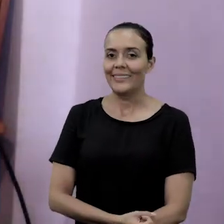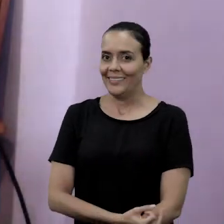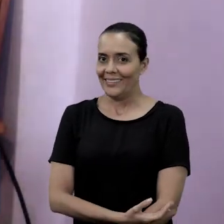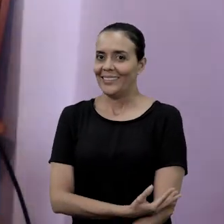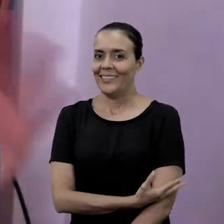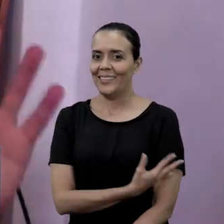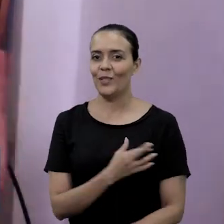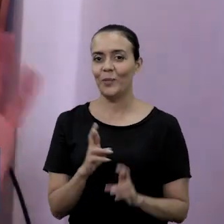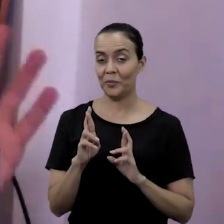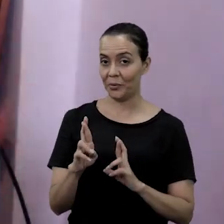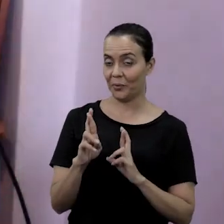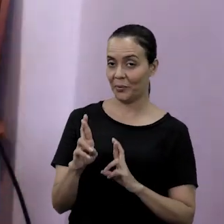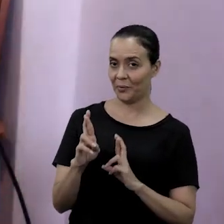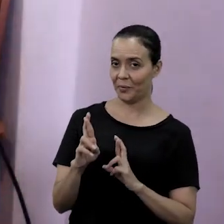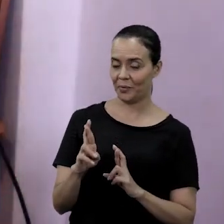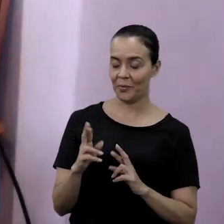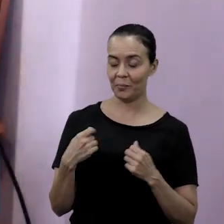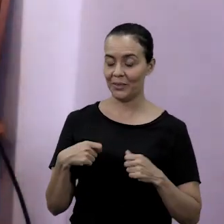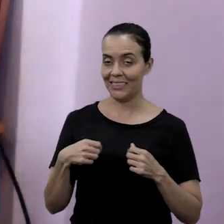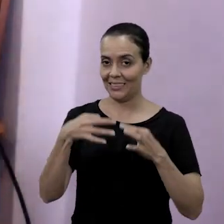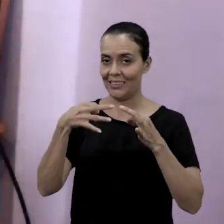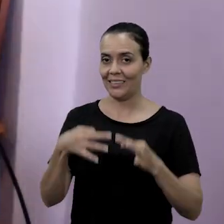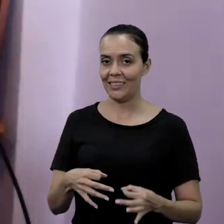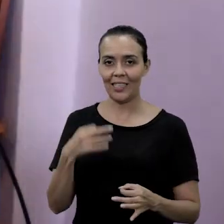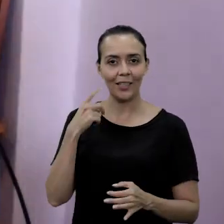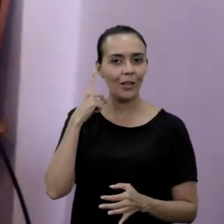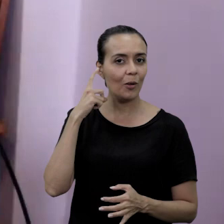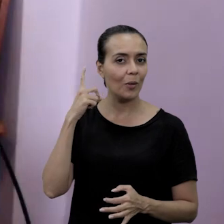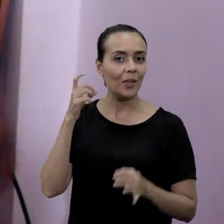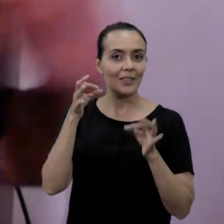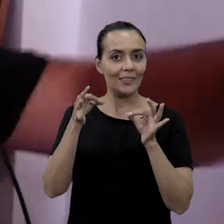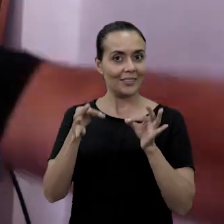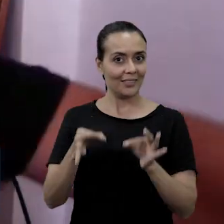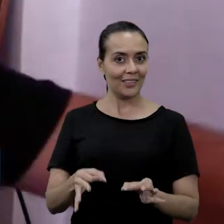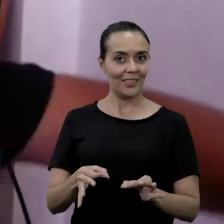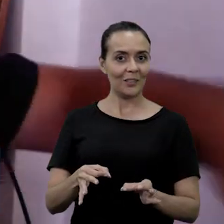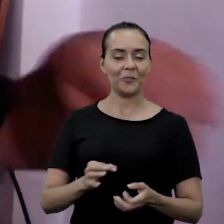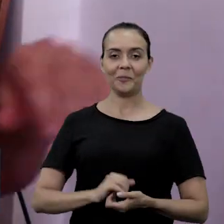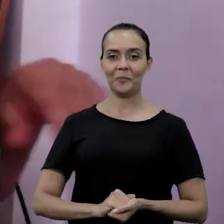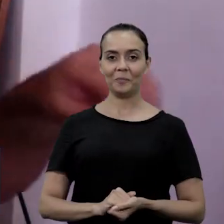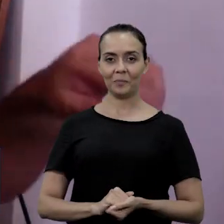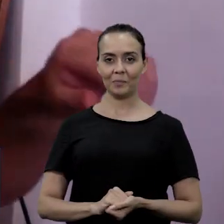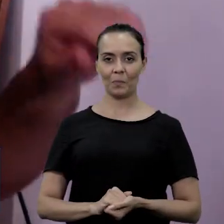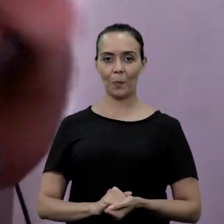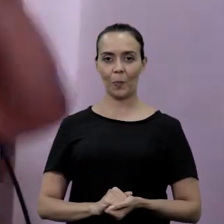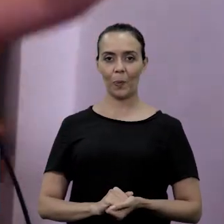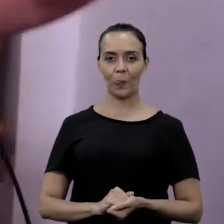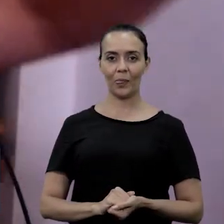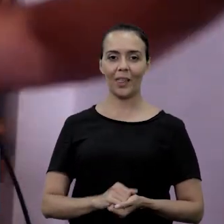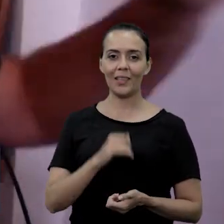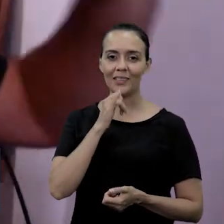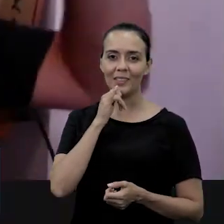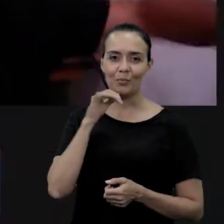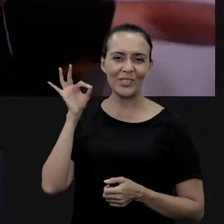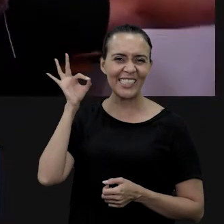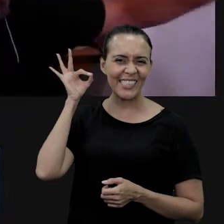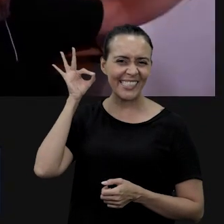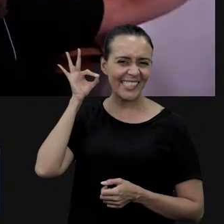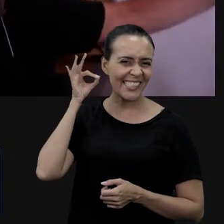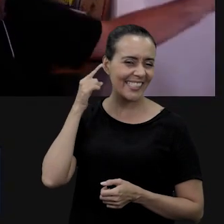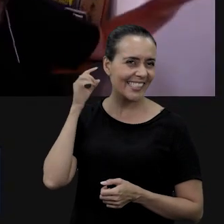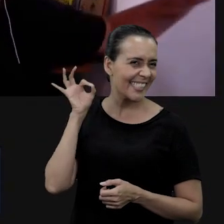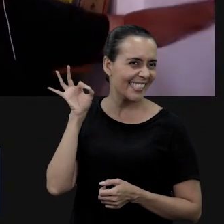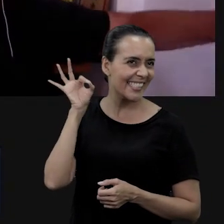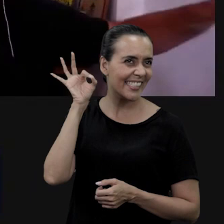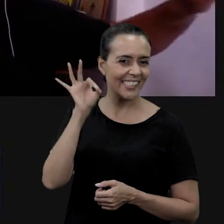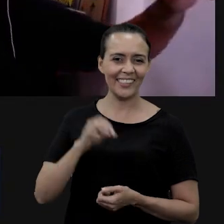Mas é uma emoção que normalmente não é o que a gente busca, né? Um bichinho, sai